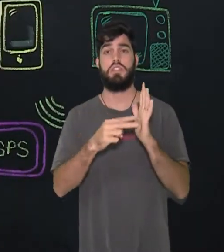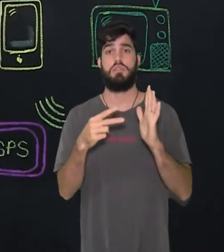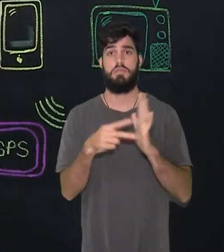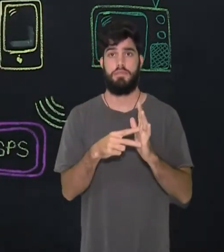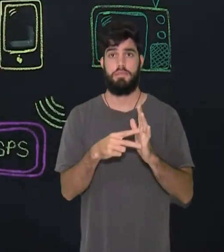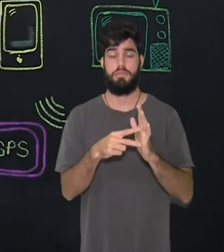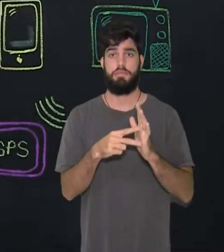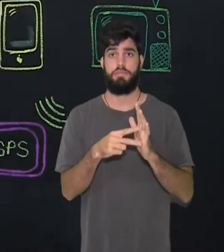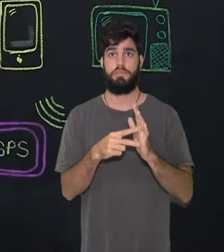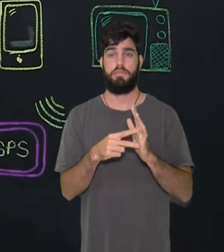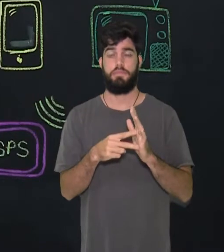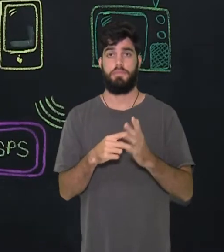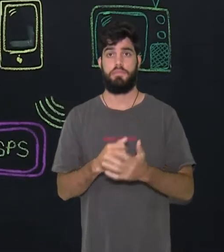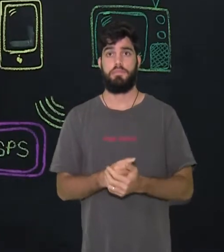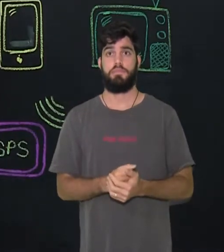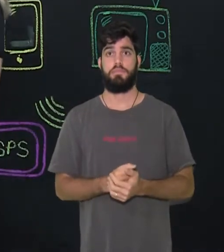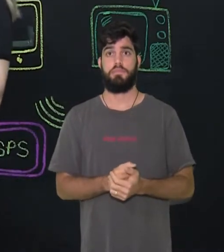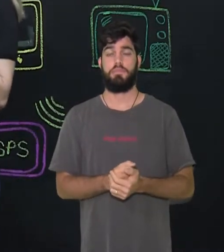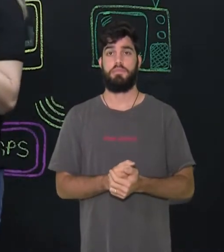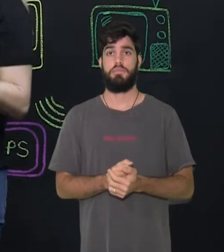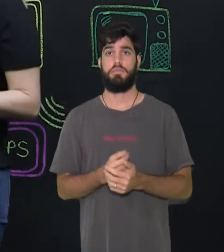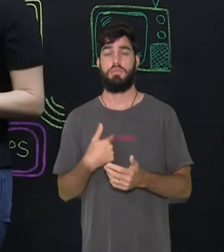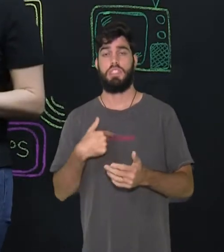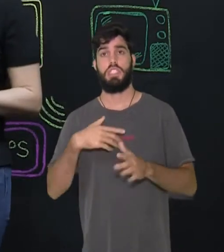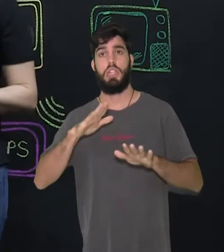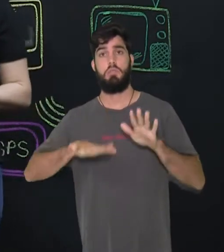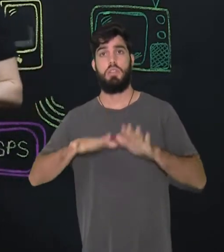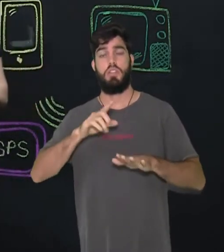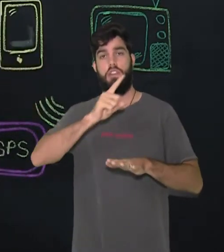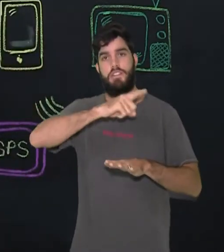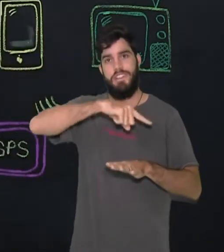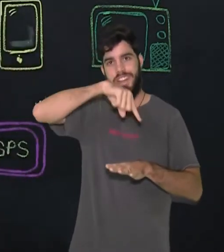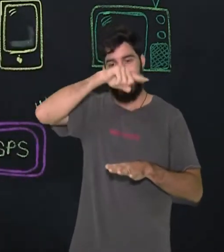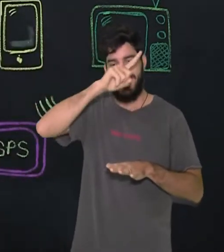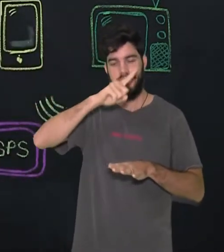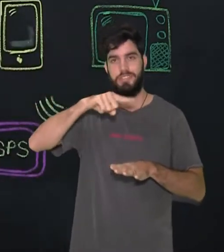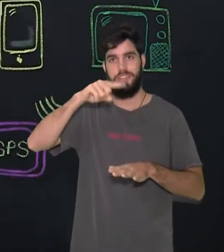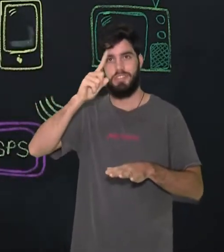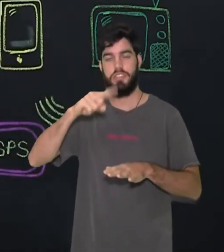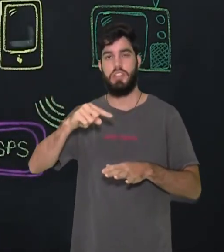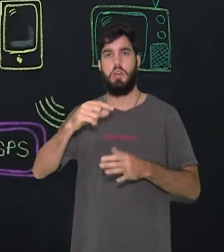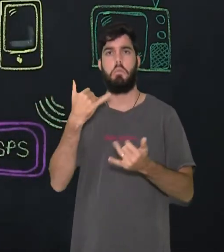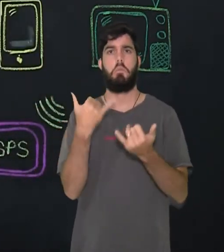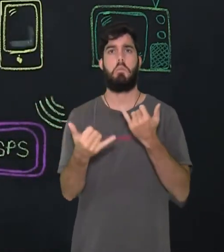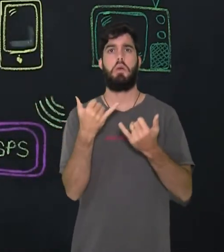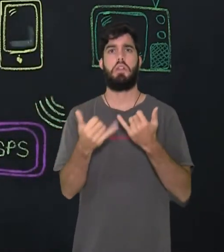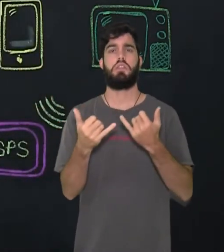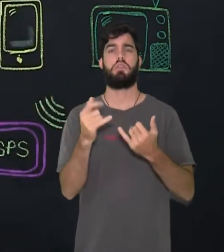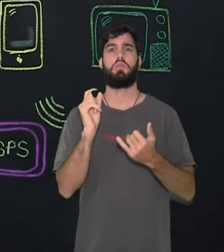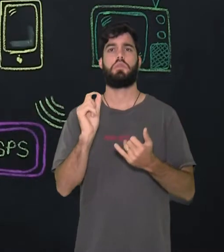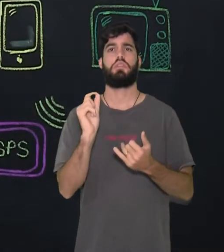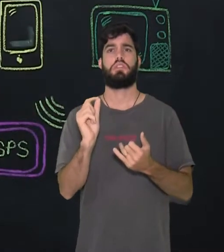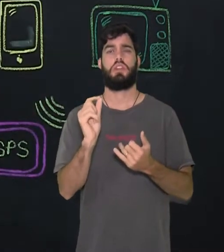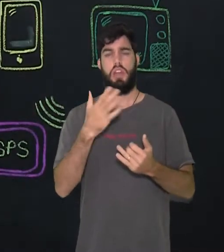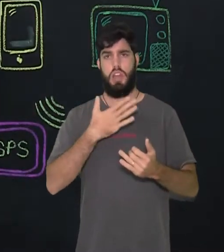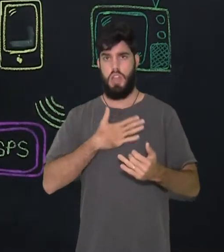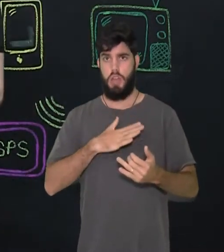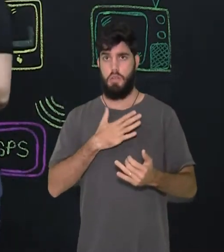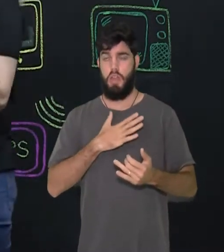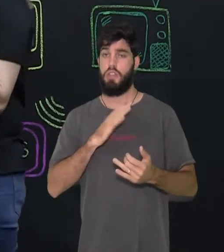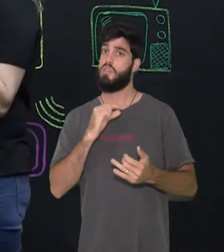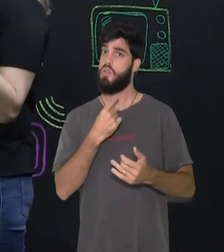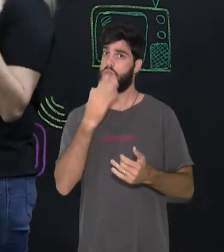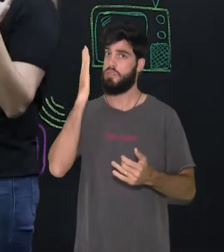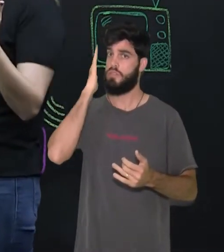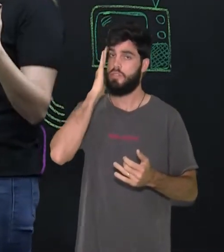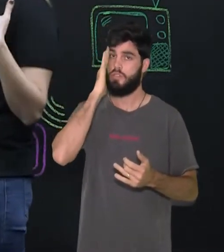significa? São então aqui, ó, classificadas de acordo com a frequência de onda. Parece que, não sei. Vamos com calma, vamos entender